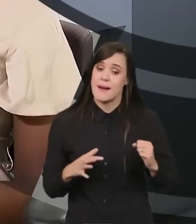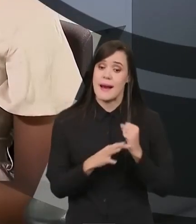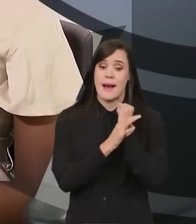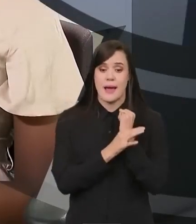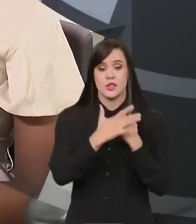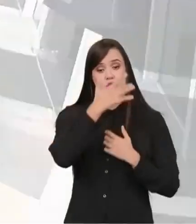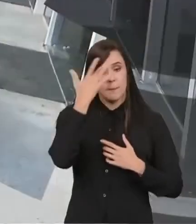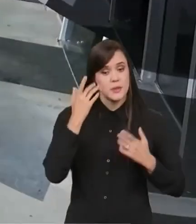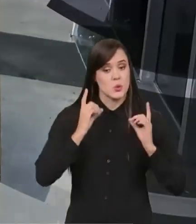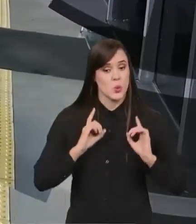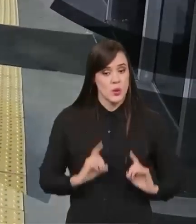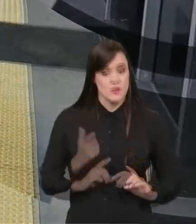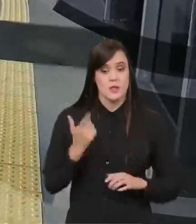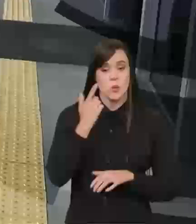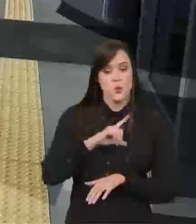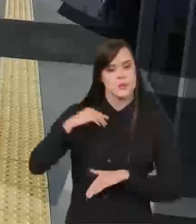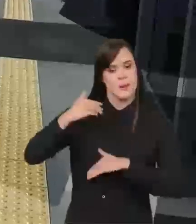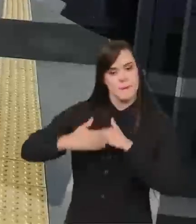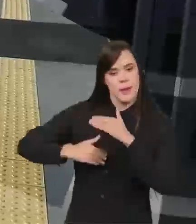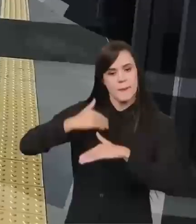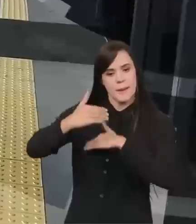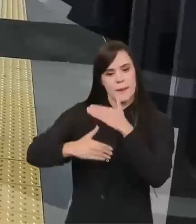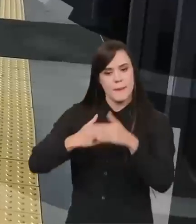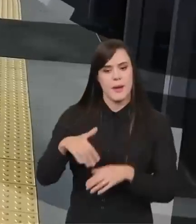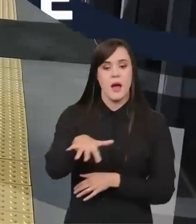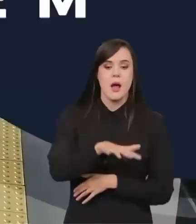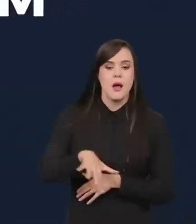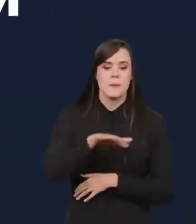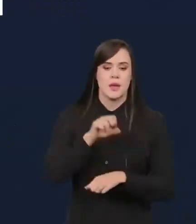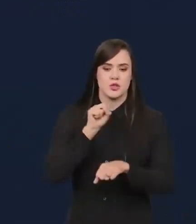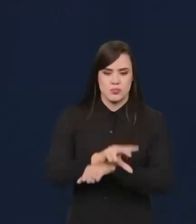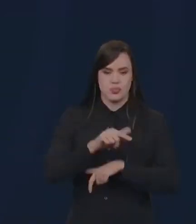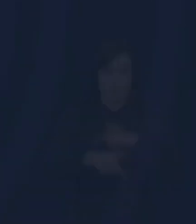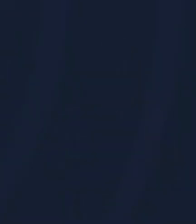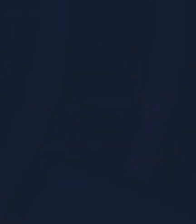pessoas com deficiência possam se desenvolver dentro desse ambiente de trabalho.